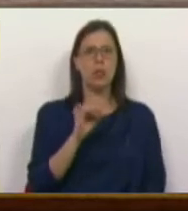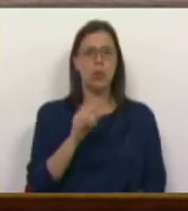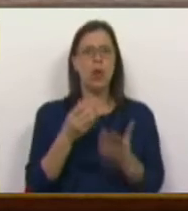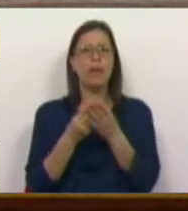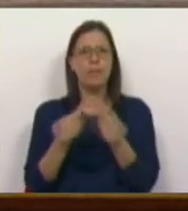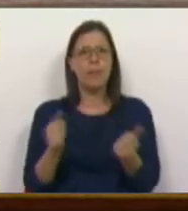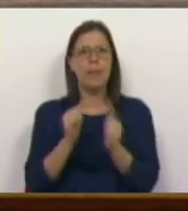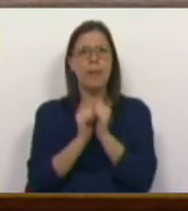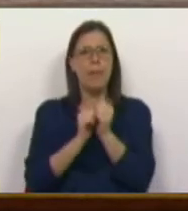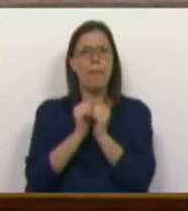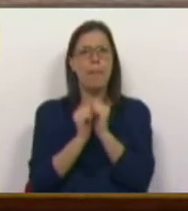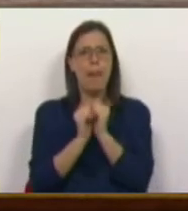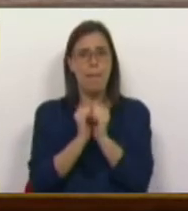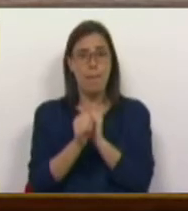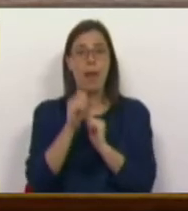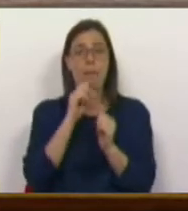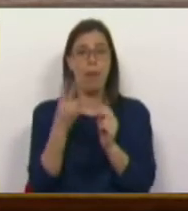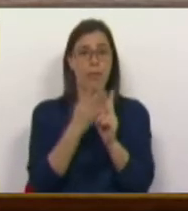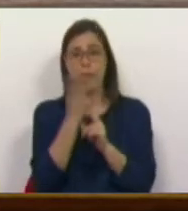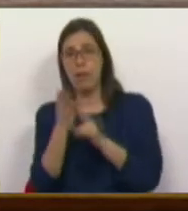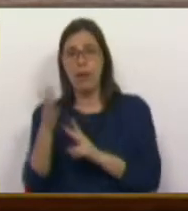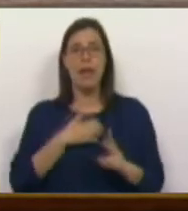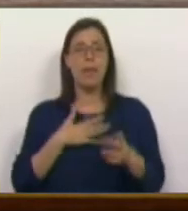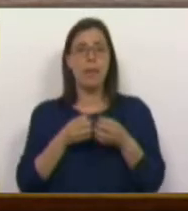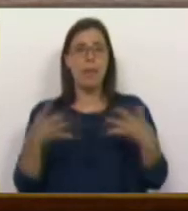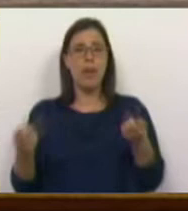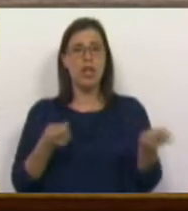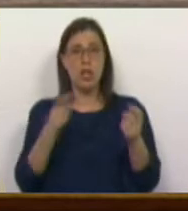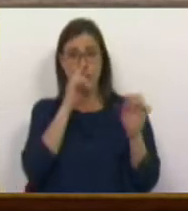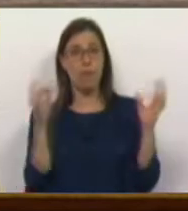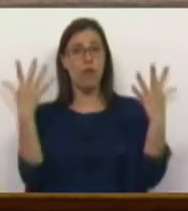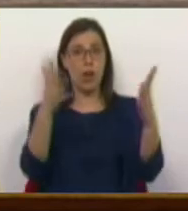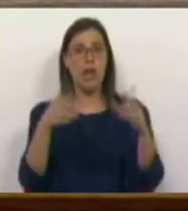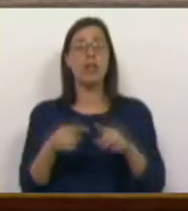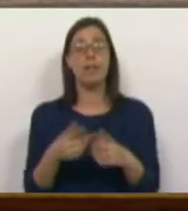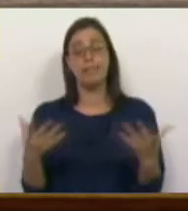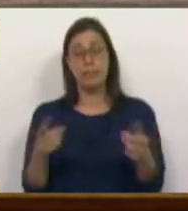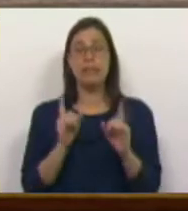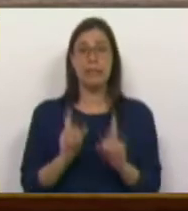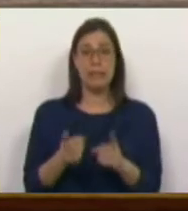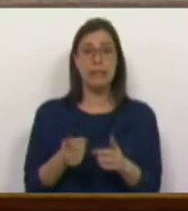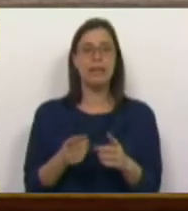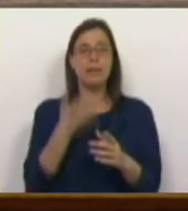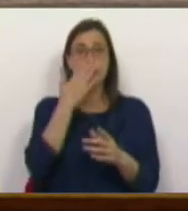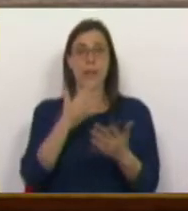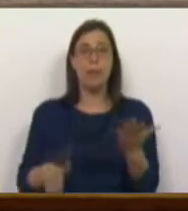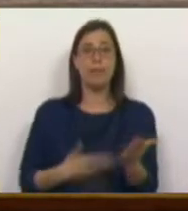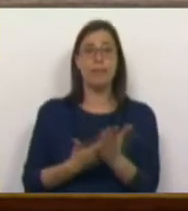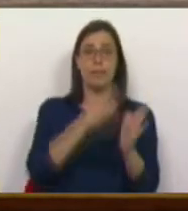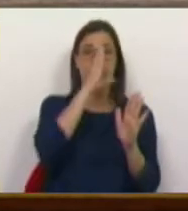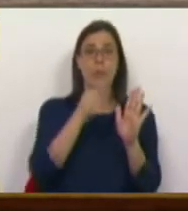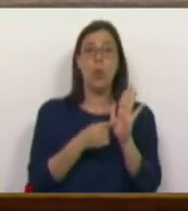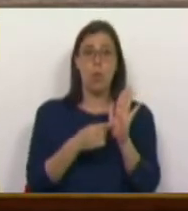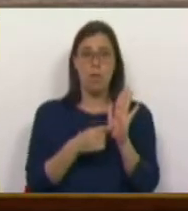papel, poderão vir a desdobrar-se em empresas de gestão florestal e, por essa via, segundo a proposta do